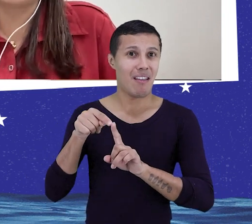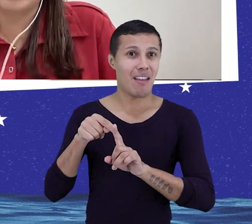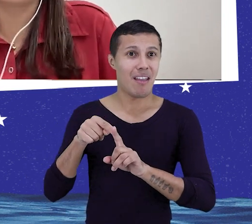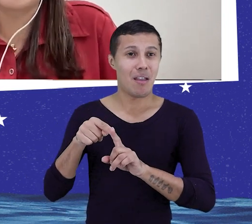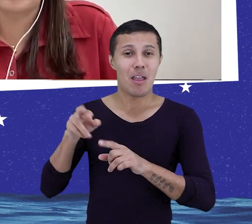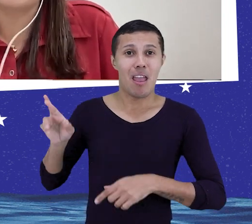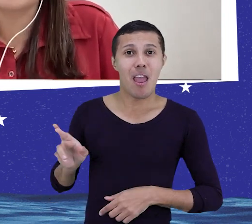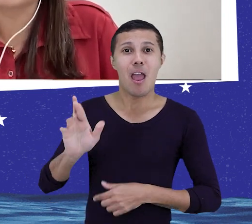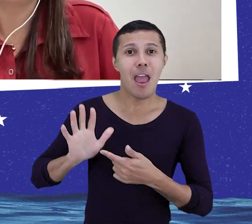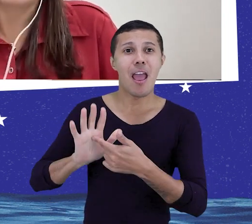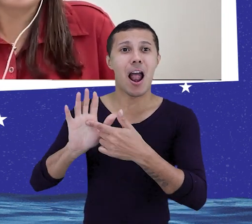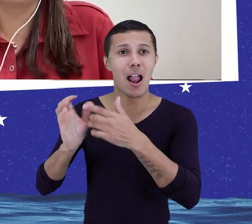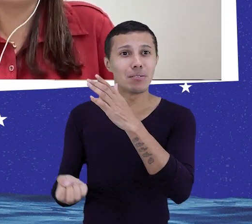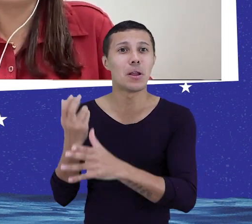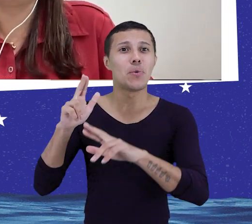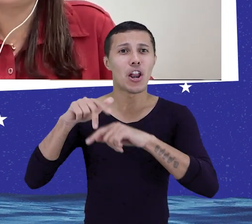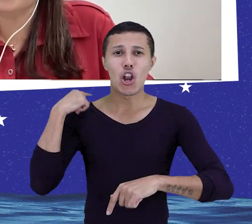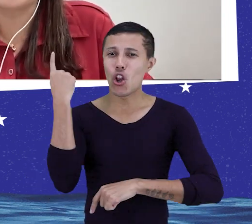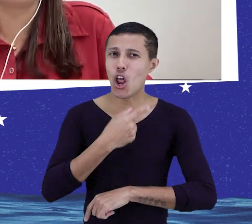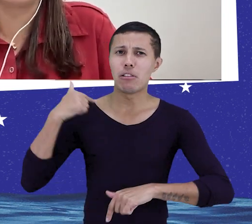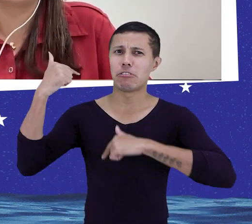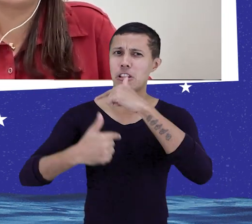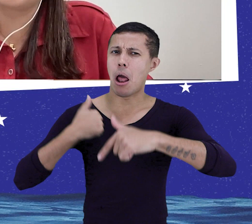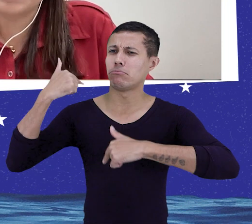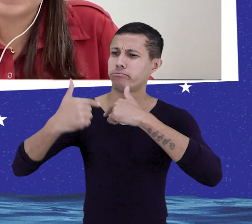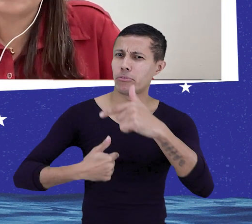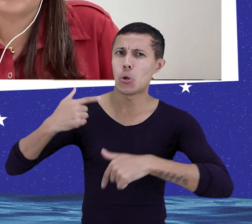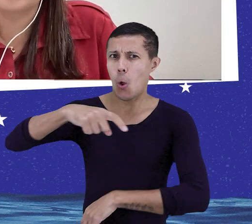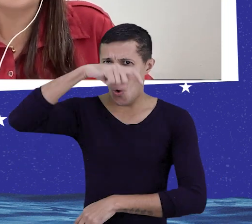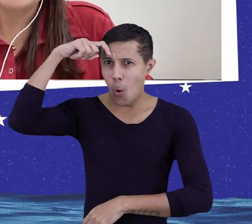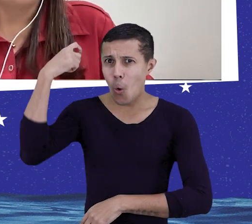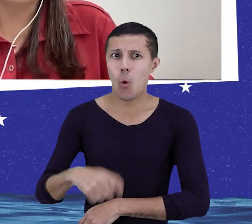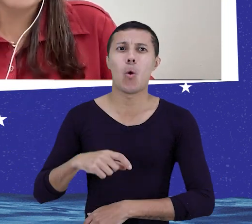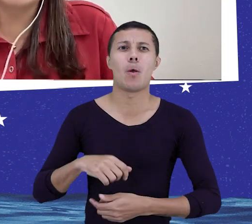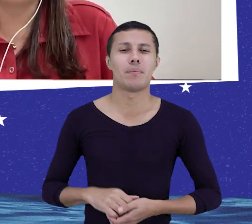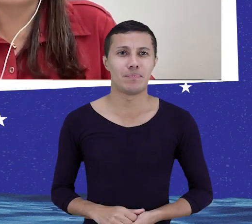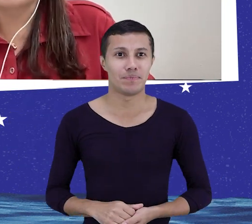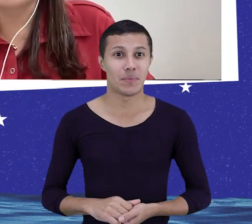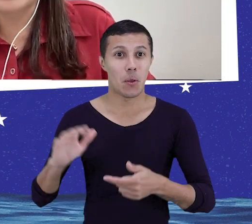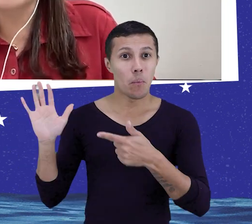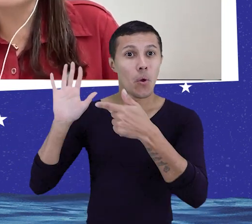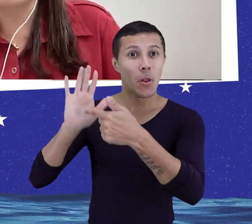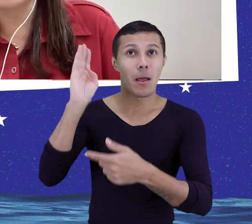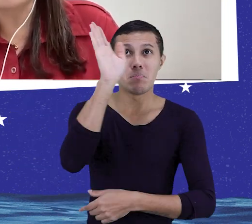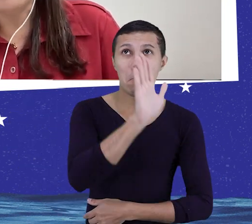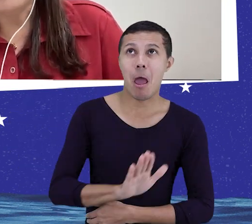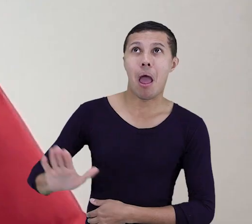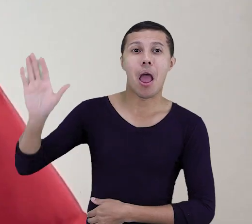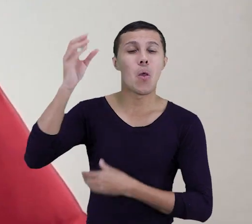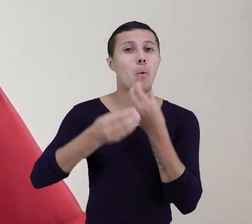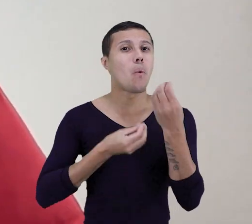revelação, porque nós estamos realmente trabalhando forte, as empresas aqui estão trabalhando forte. Mostrar isso para o nosso país